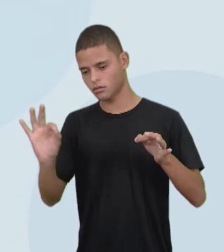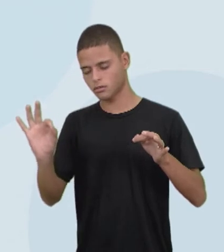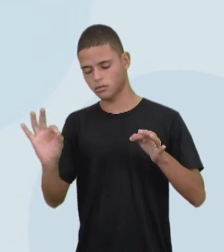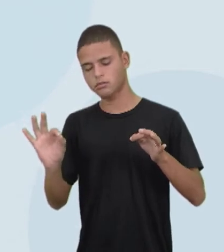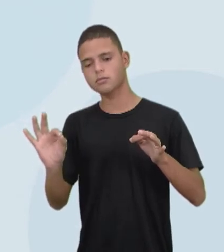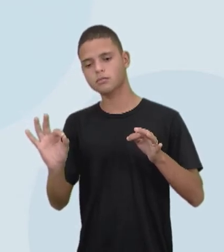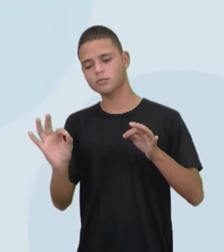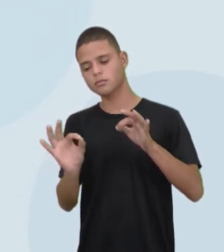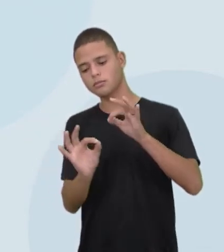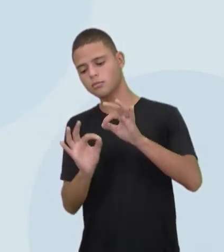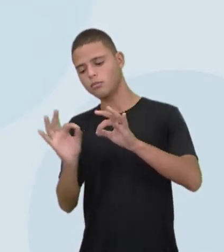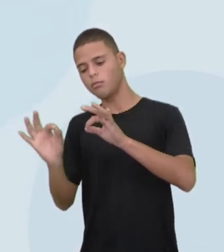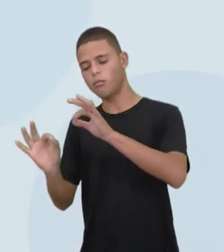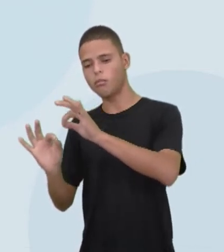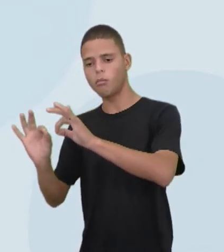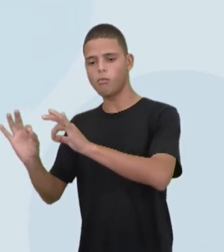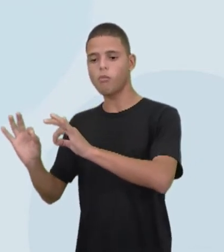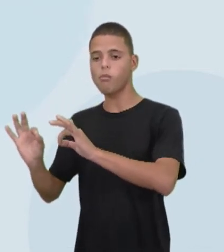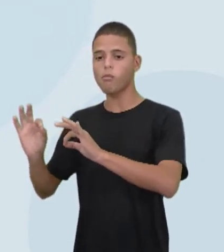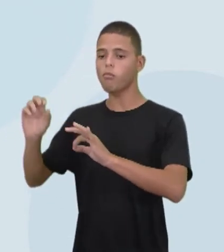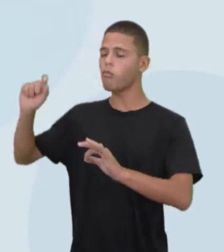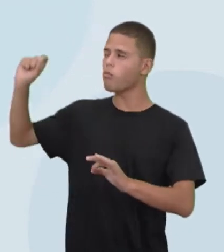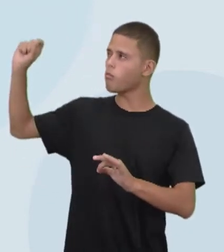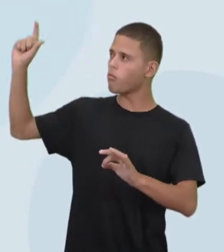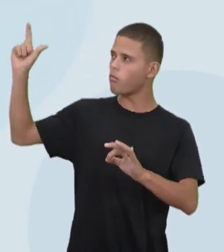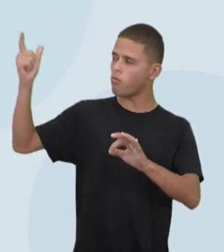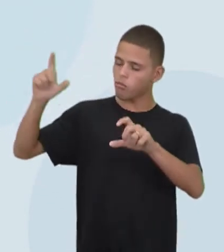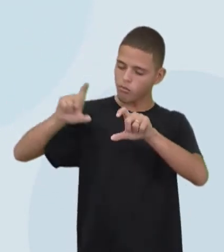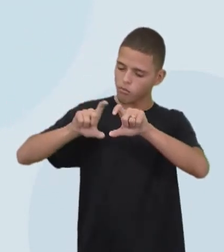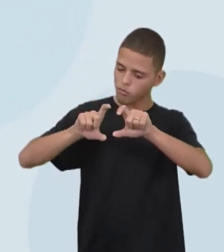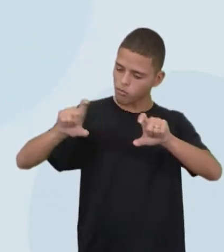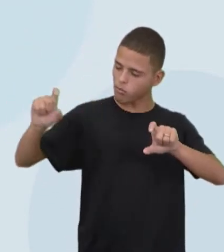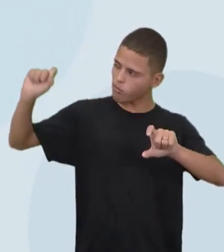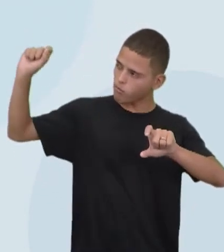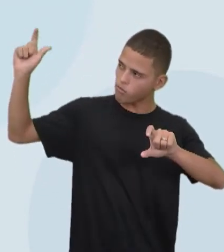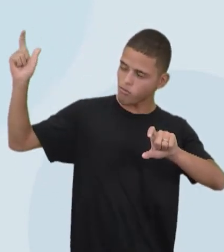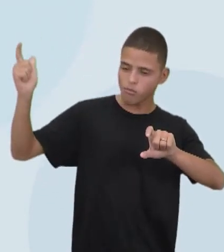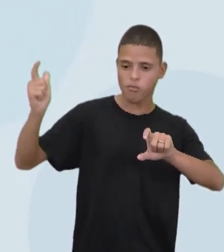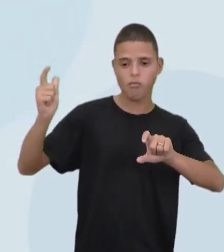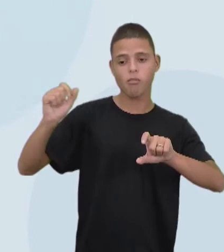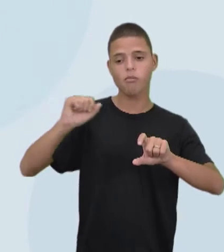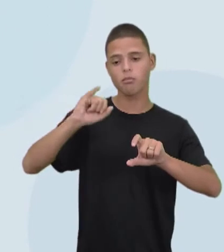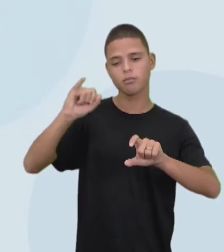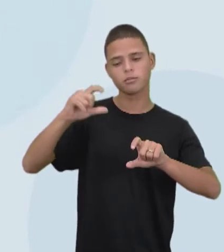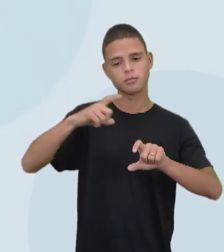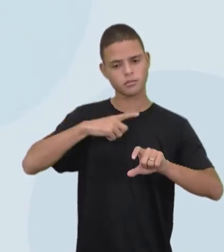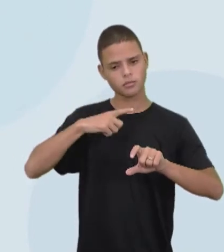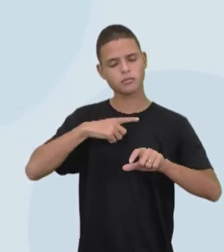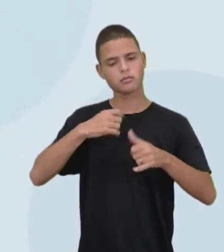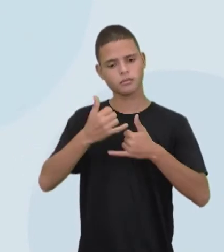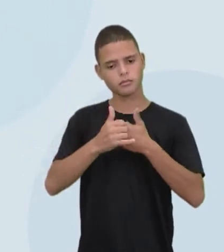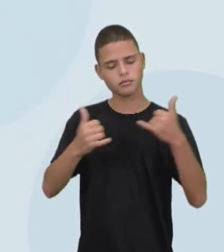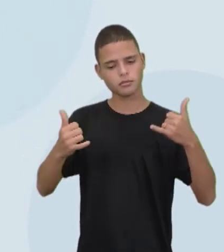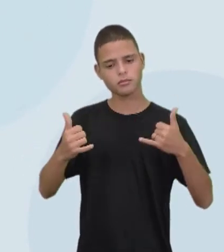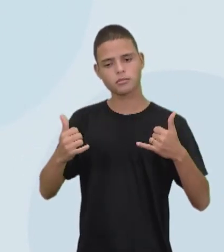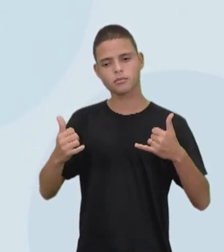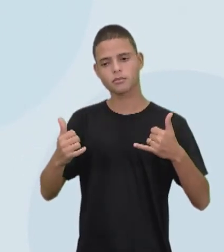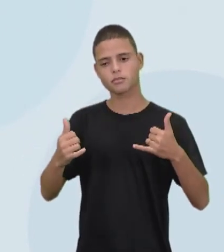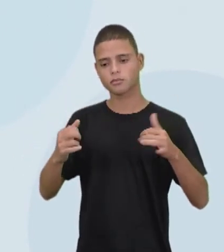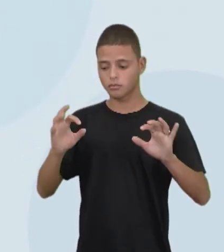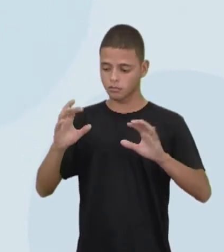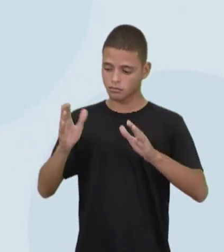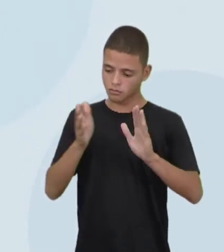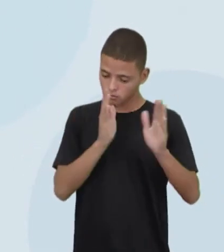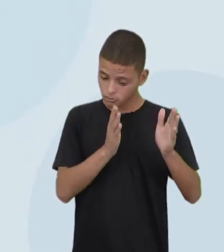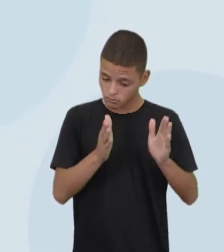viajando aí. Só que quando o Sol bate nessa placa, se ela tiver uma frequência interessante, esses elétrons se